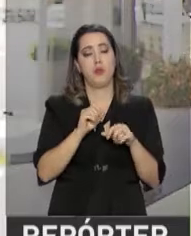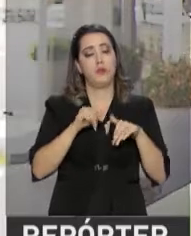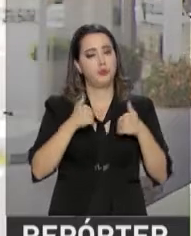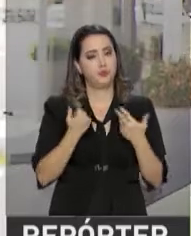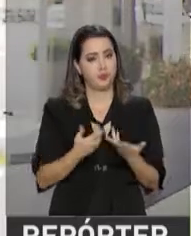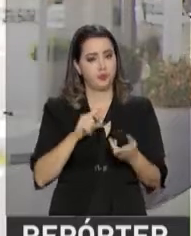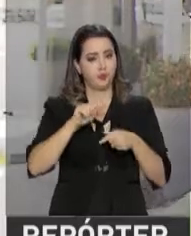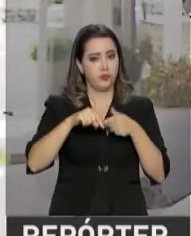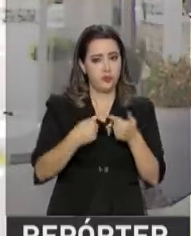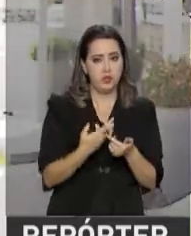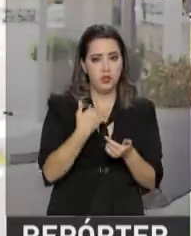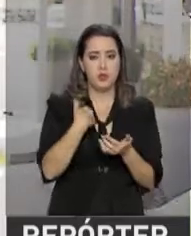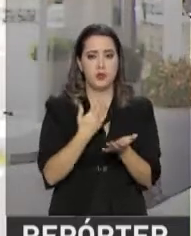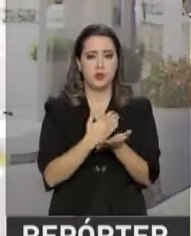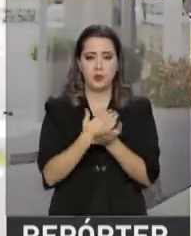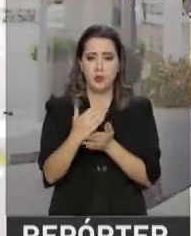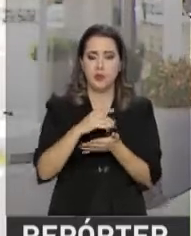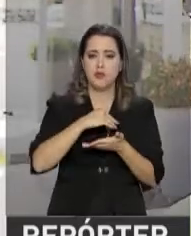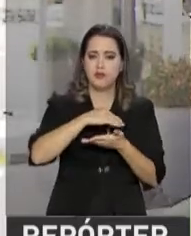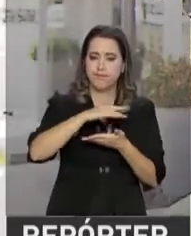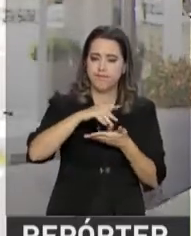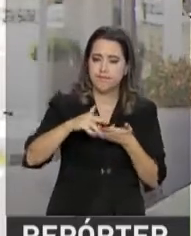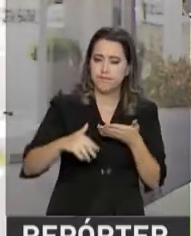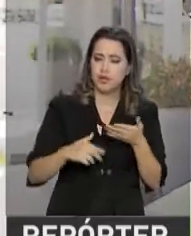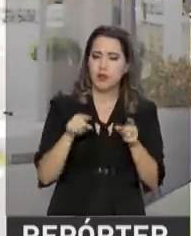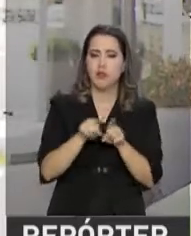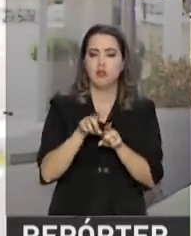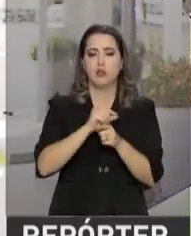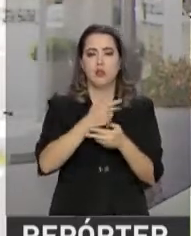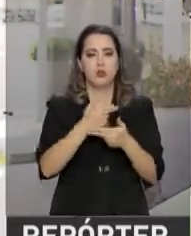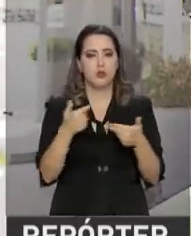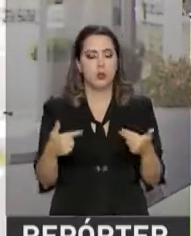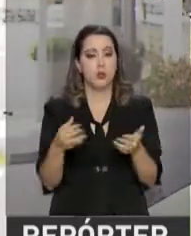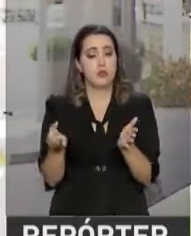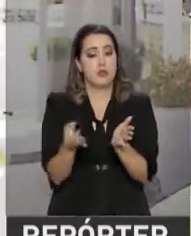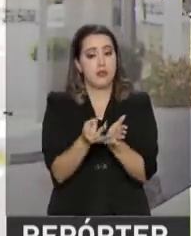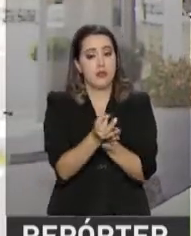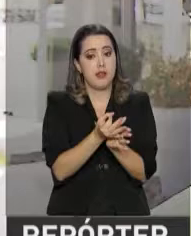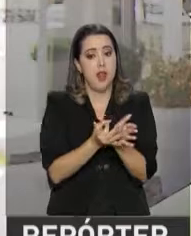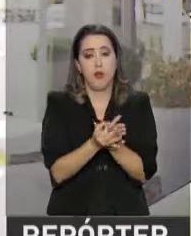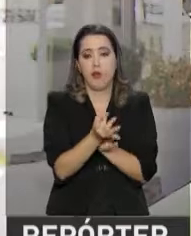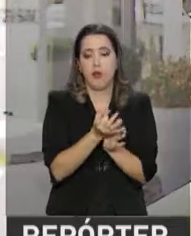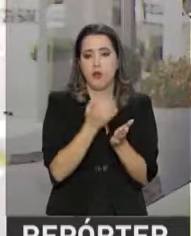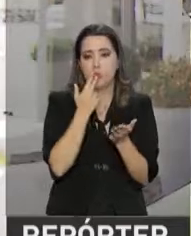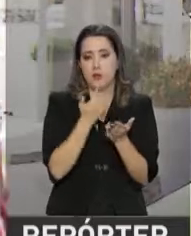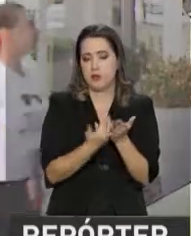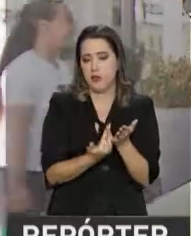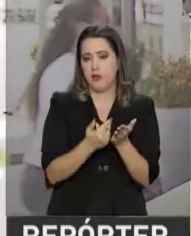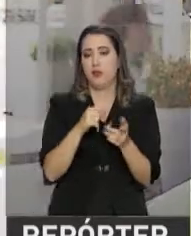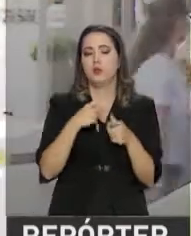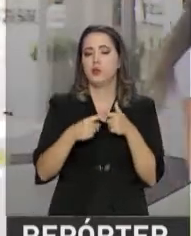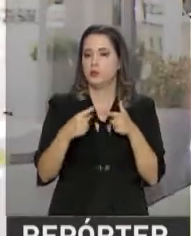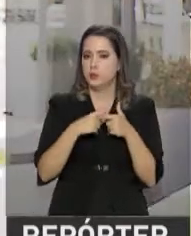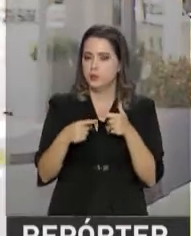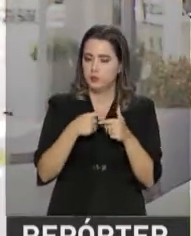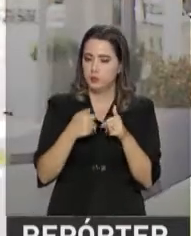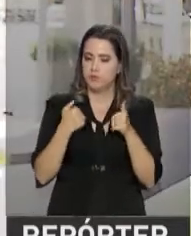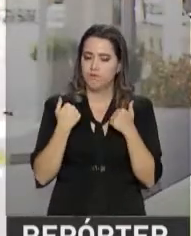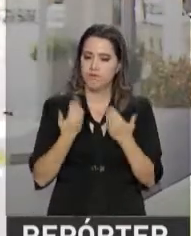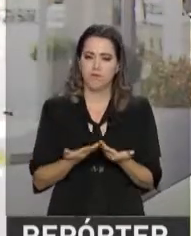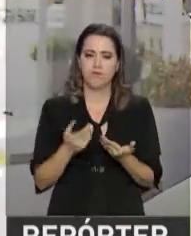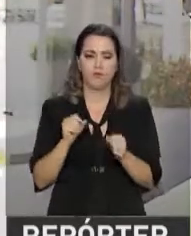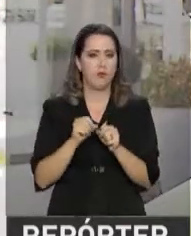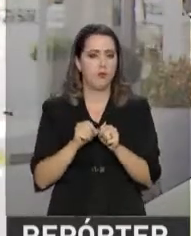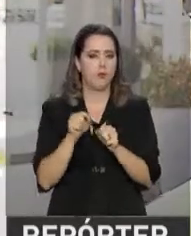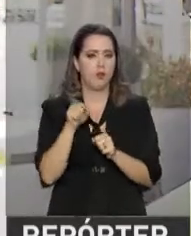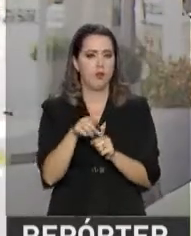explodindo e aí começa a correr hemoglobina livre, os elementos da célula, da hemácia que foi destruída no sangue, e isso